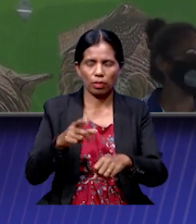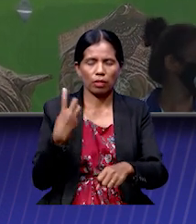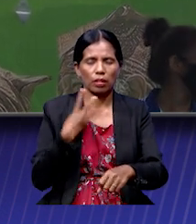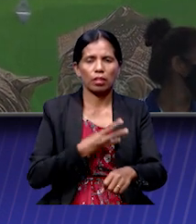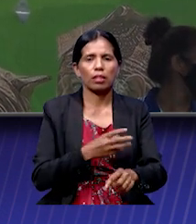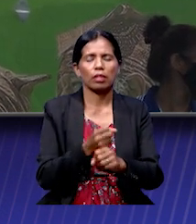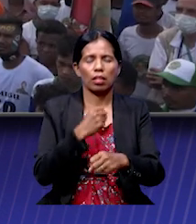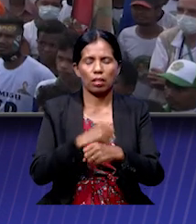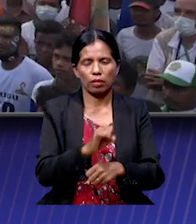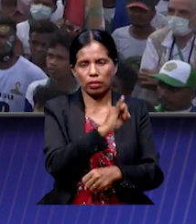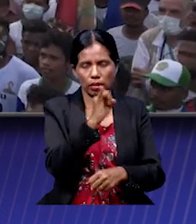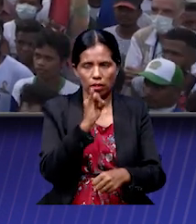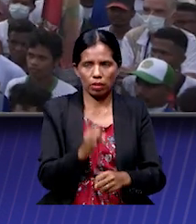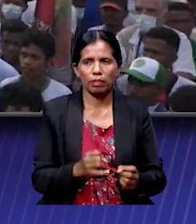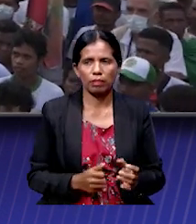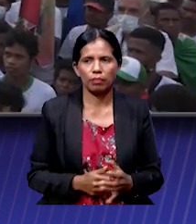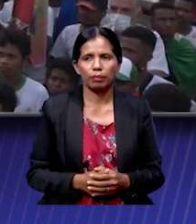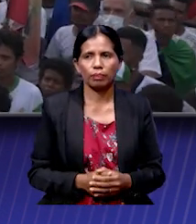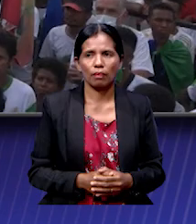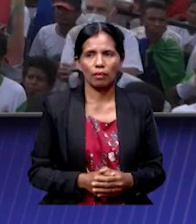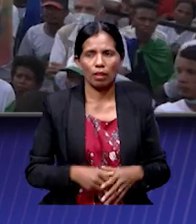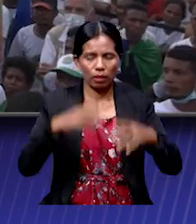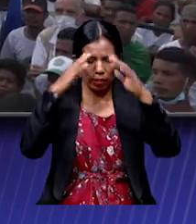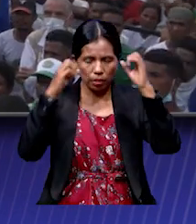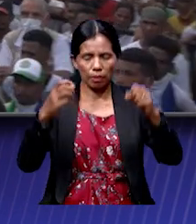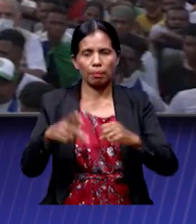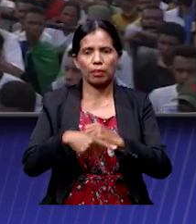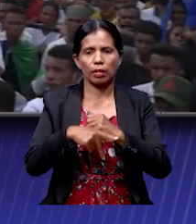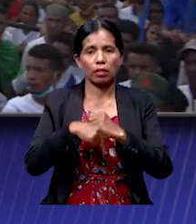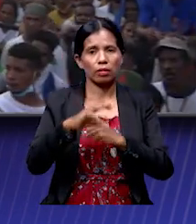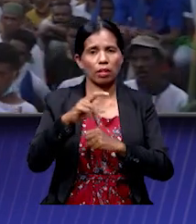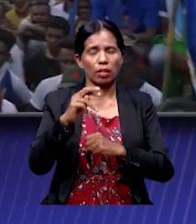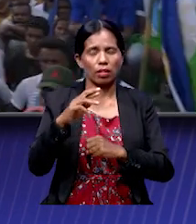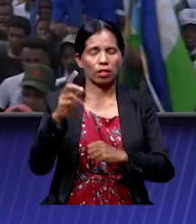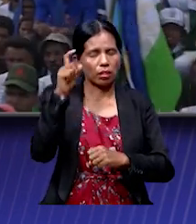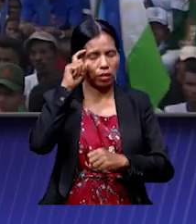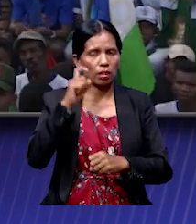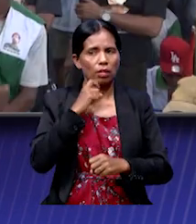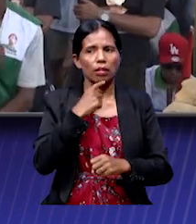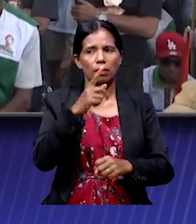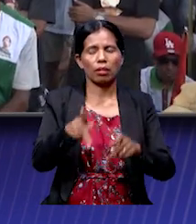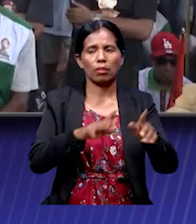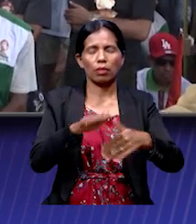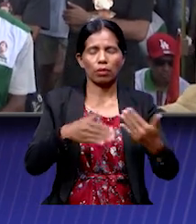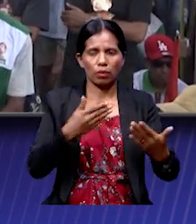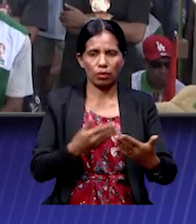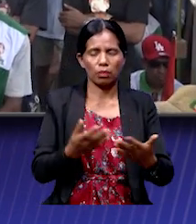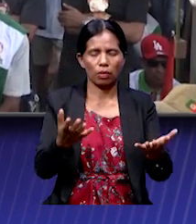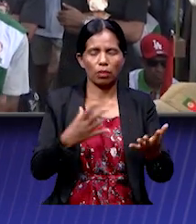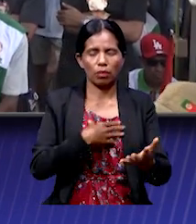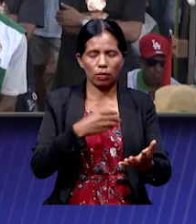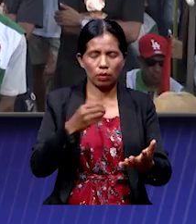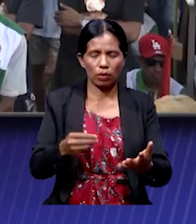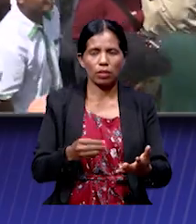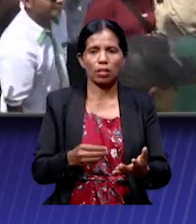investigação vai da NER. Nunemos presidente partido CNRT Kaira Lasanan Gusmão apela ba militante no simpatizante sir atu labele